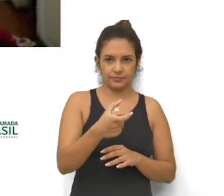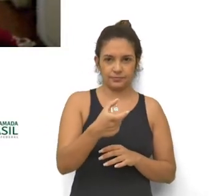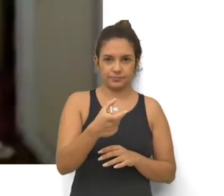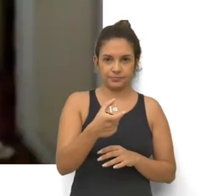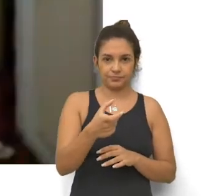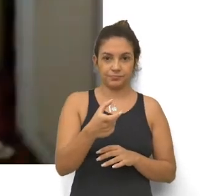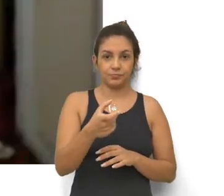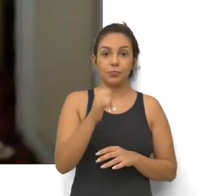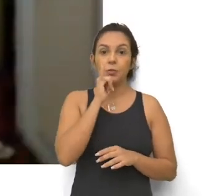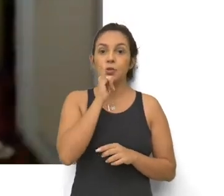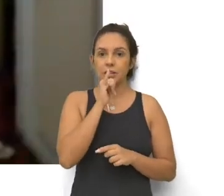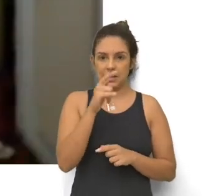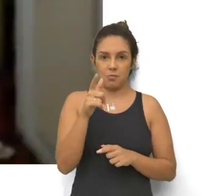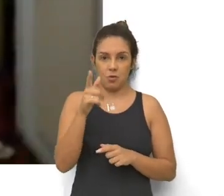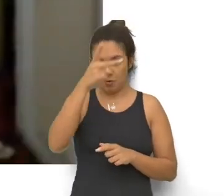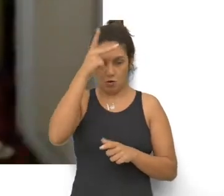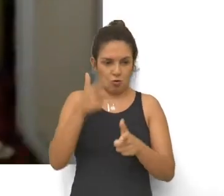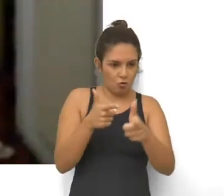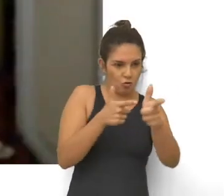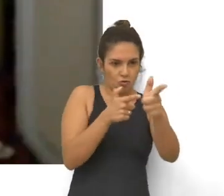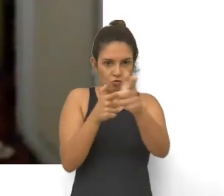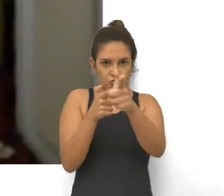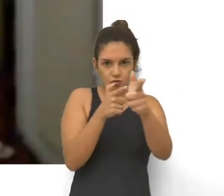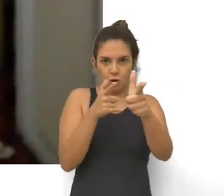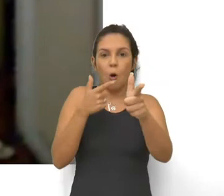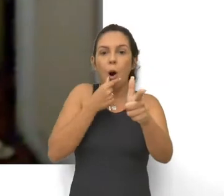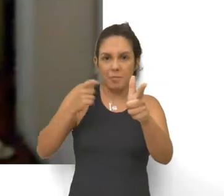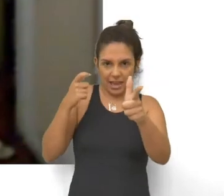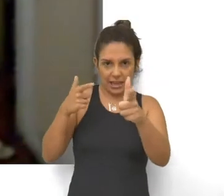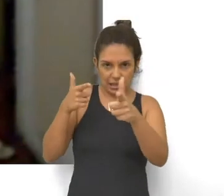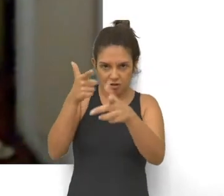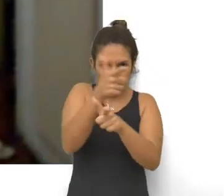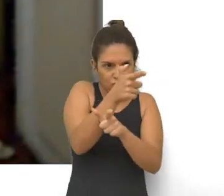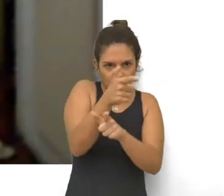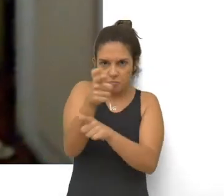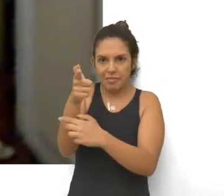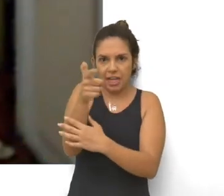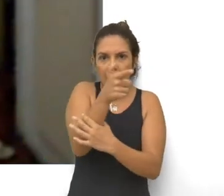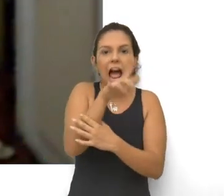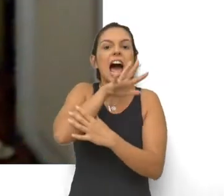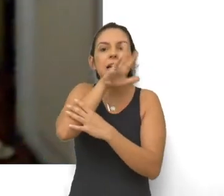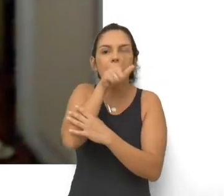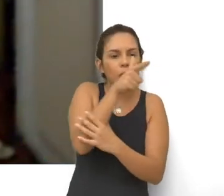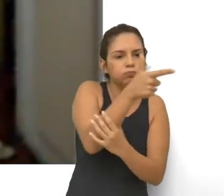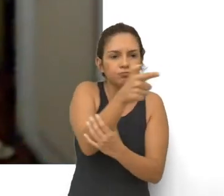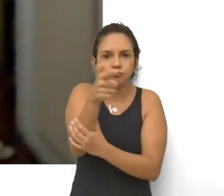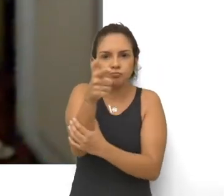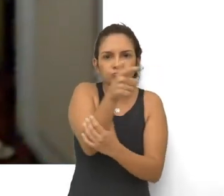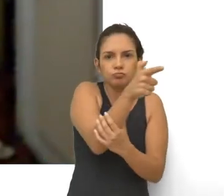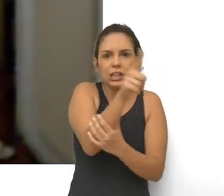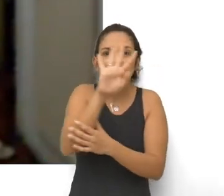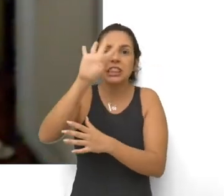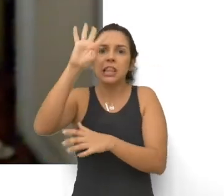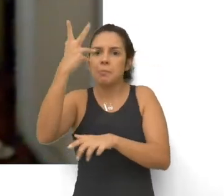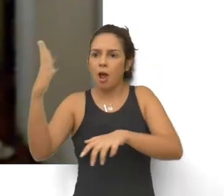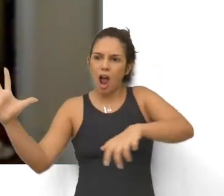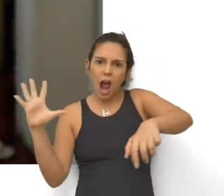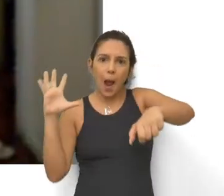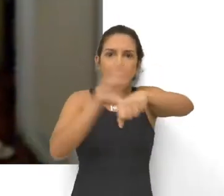morde a mão do caçador, ela não é ressentida, ela está lutando pela sua vida. né? E eu